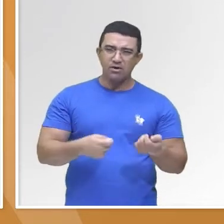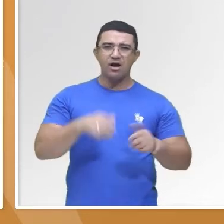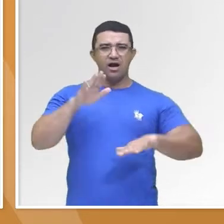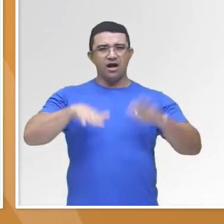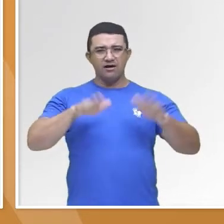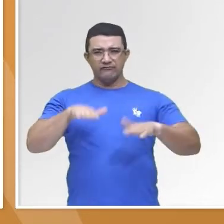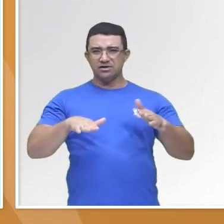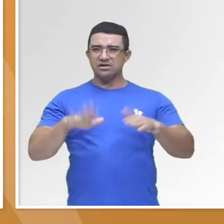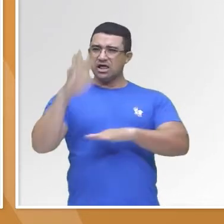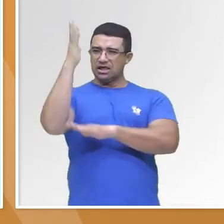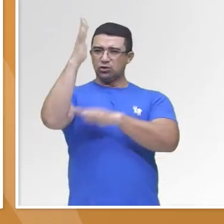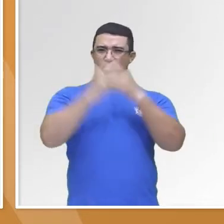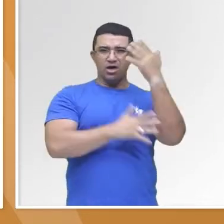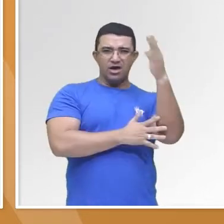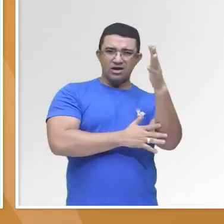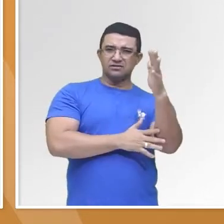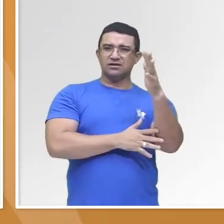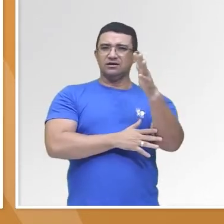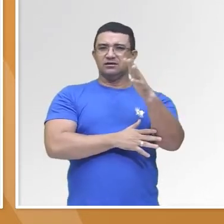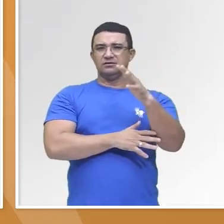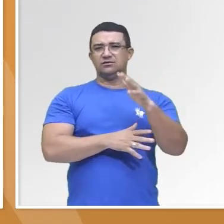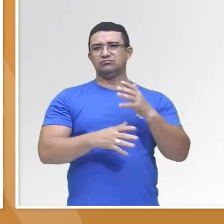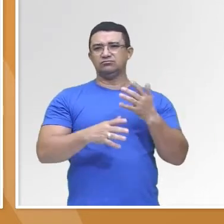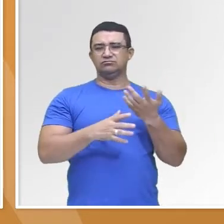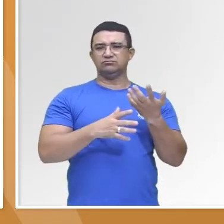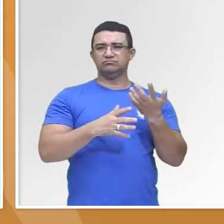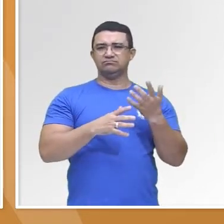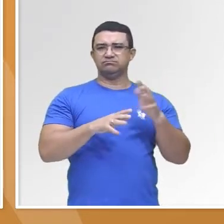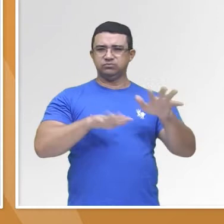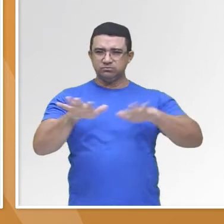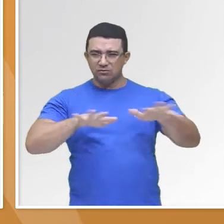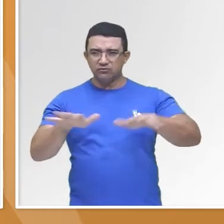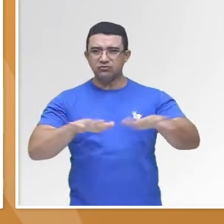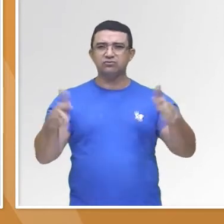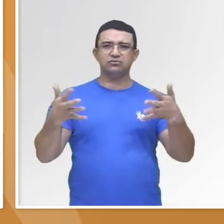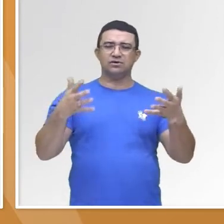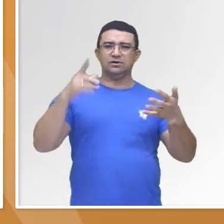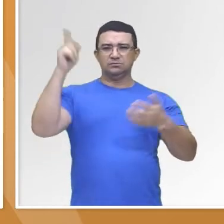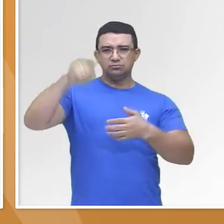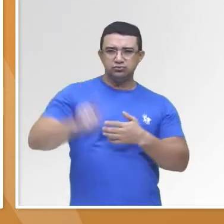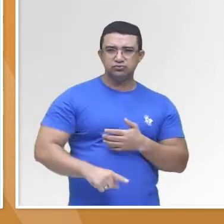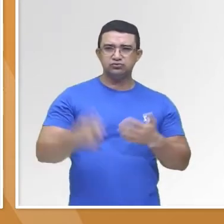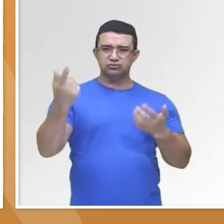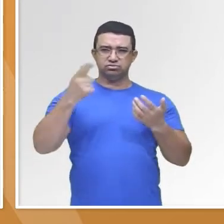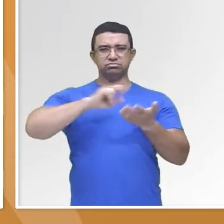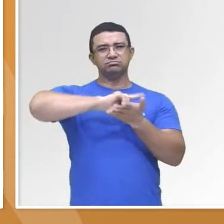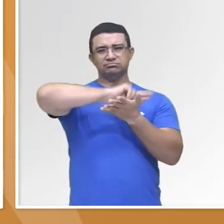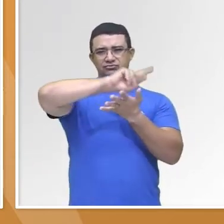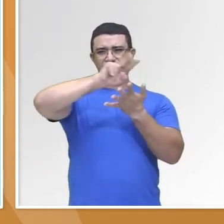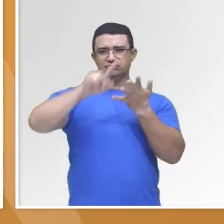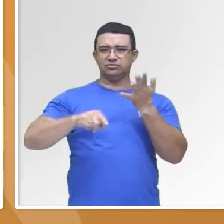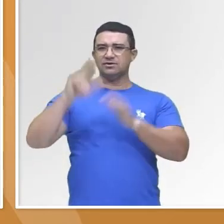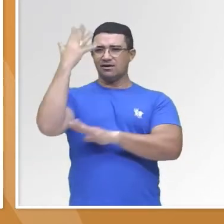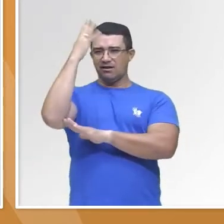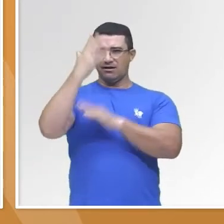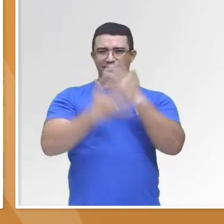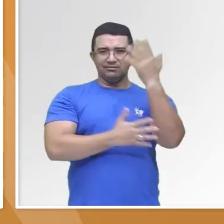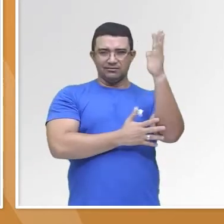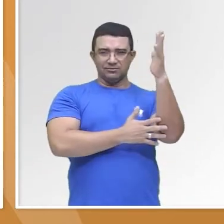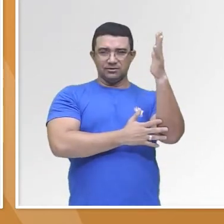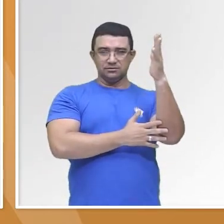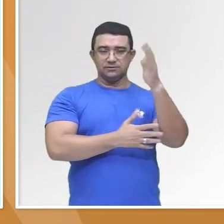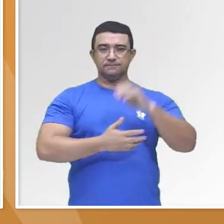naturais, ok? Além da imigração e da imigração, nós podemos citar também o saldo, ou seja,